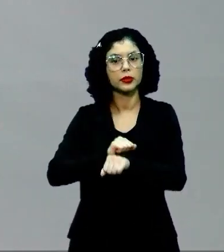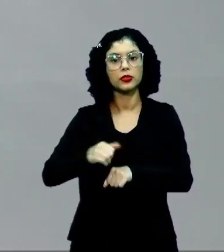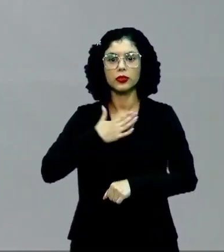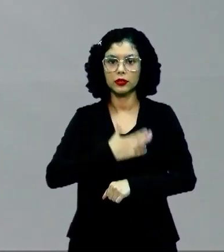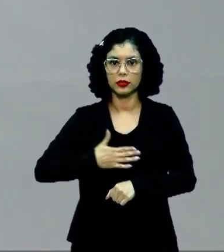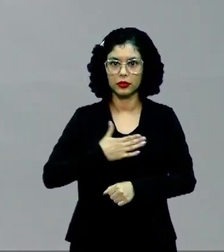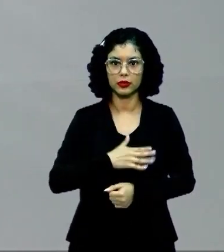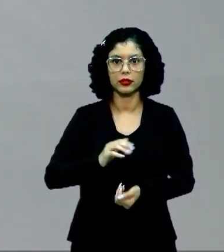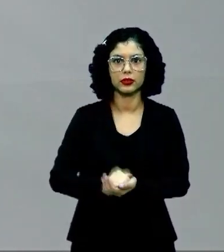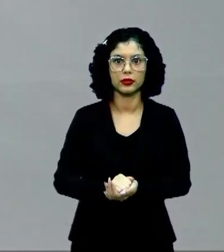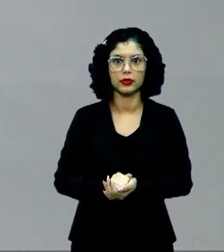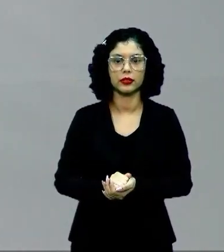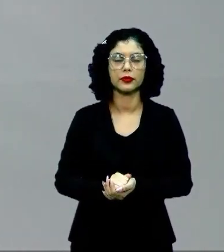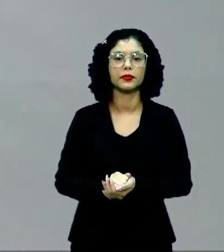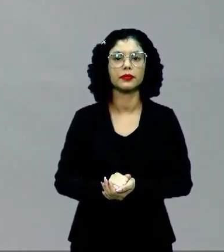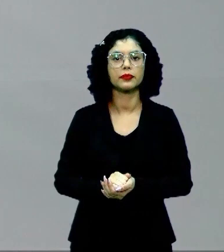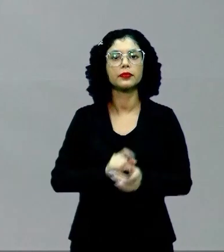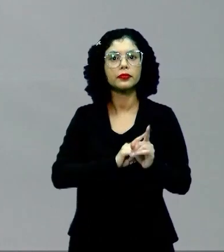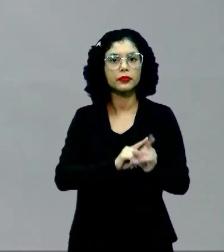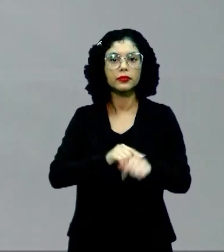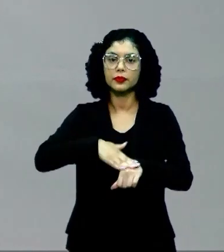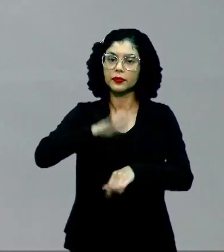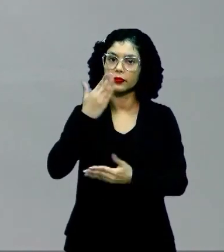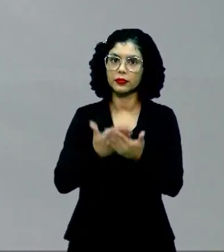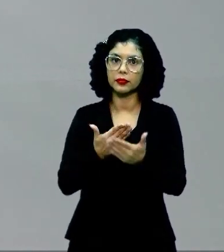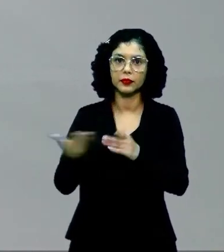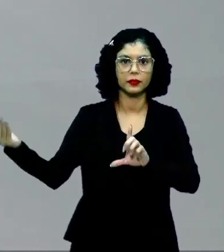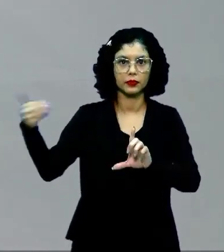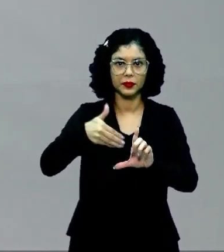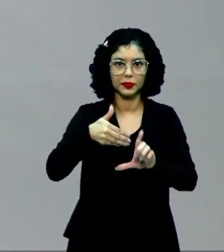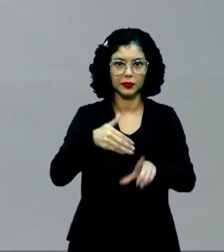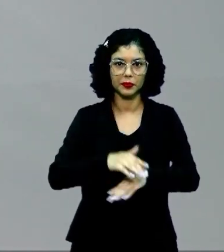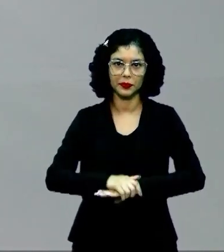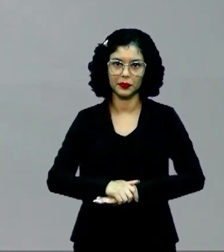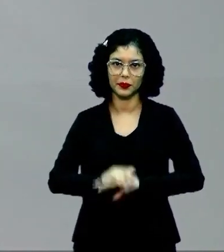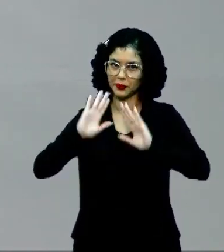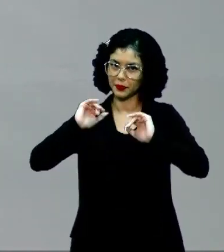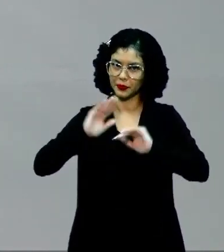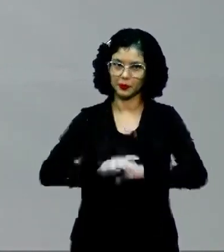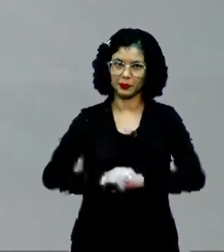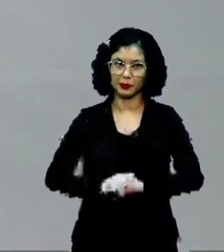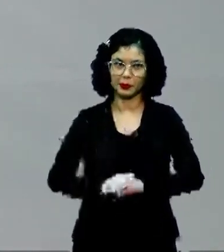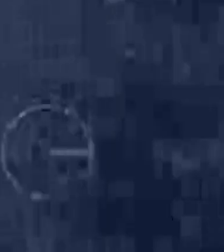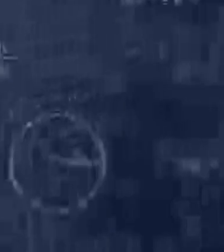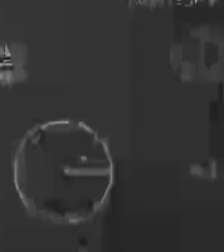que tenha gostado. Acompanhe aí mais aulas em nossa plataforma. Tchau!